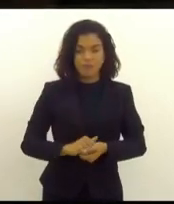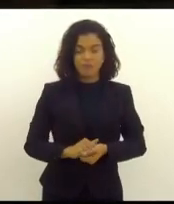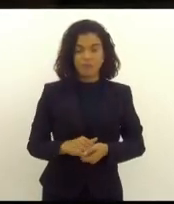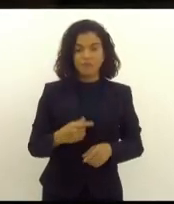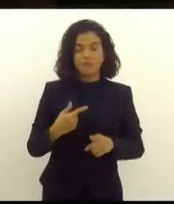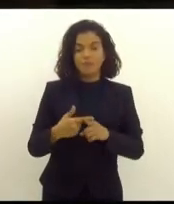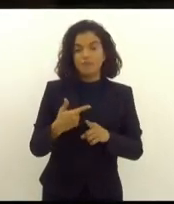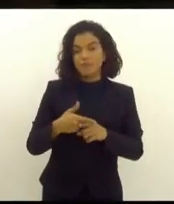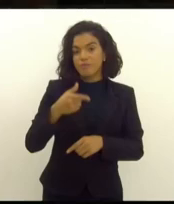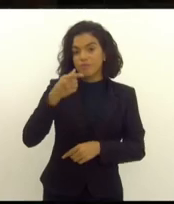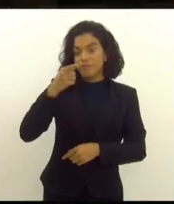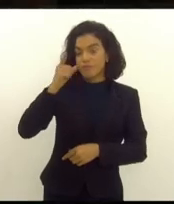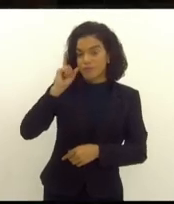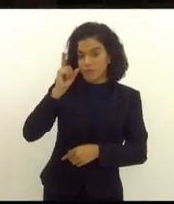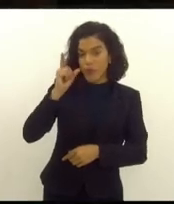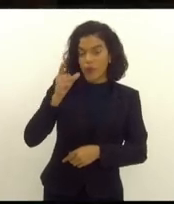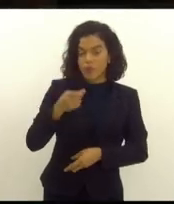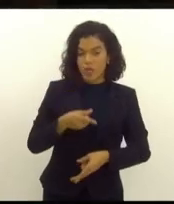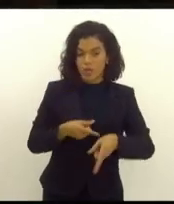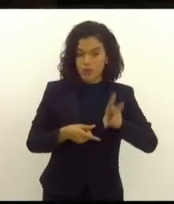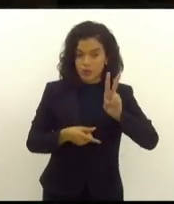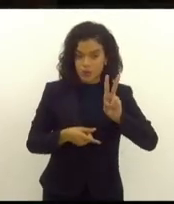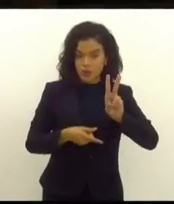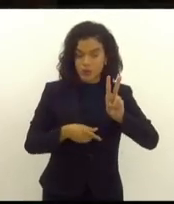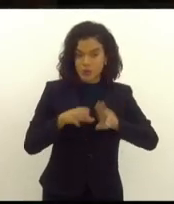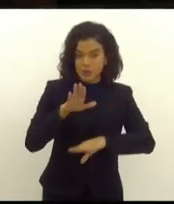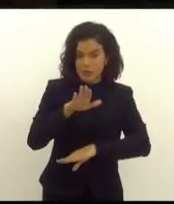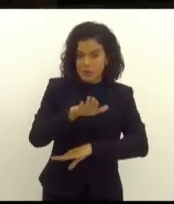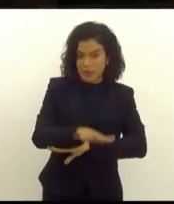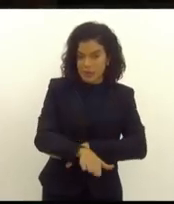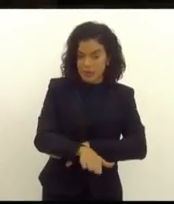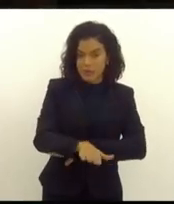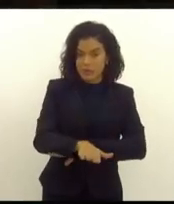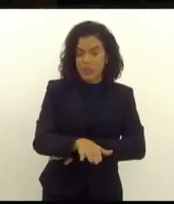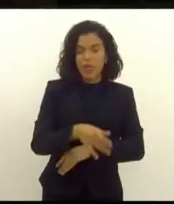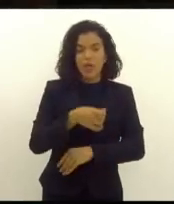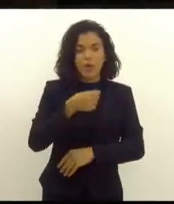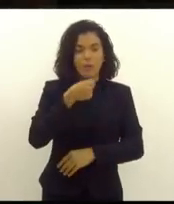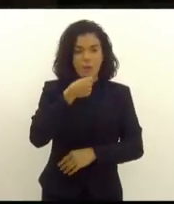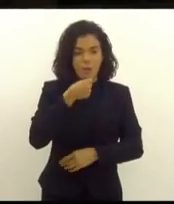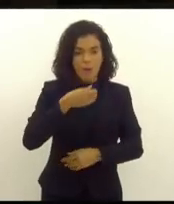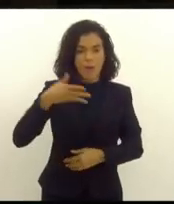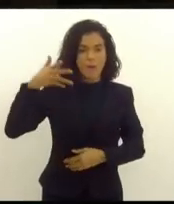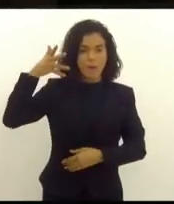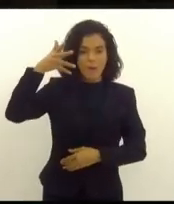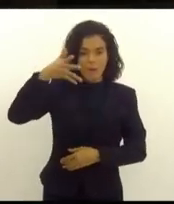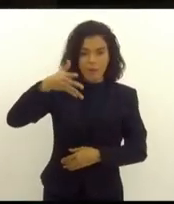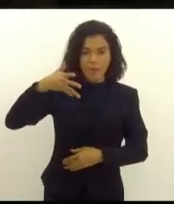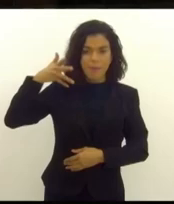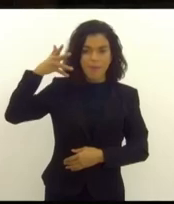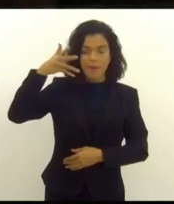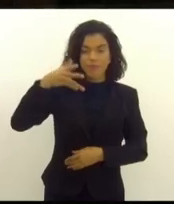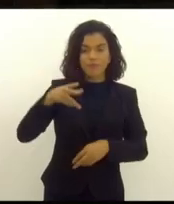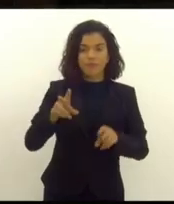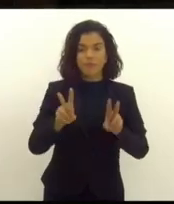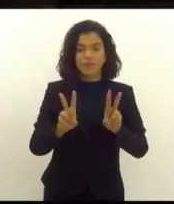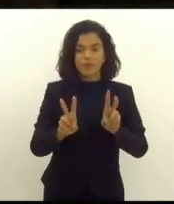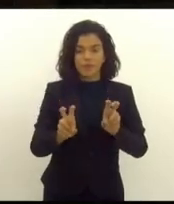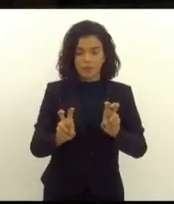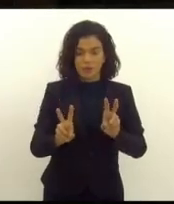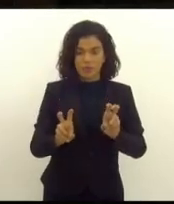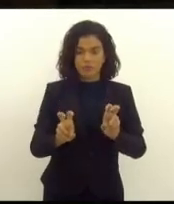no expediente Inicial às 14 horas me pronunciei sobre